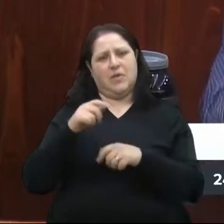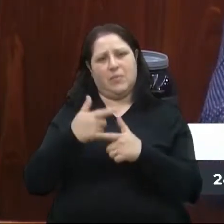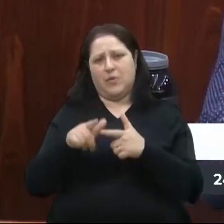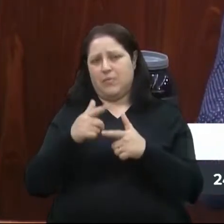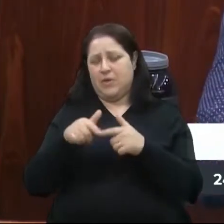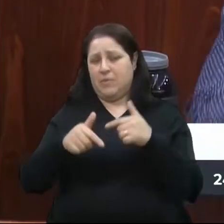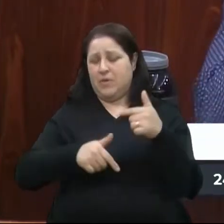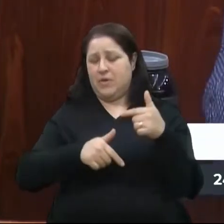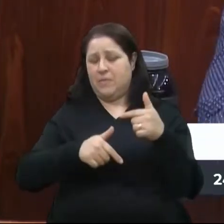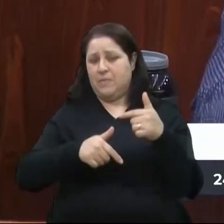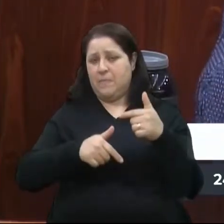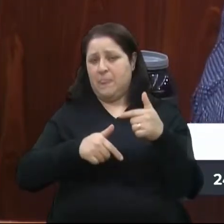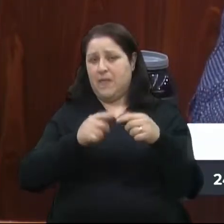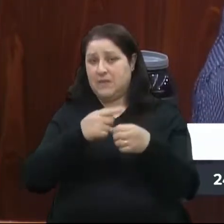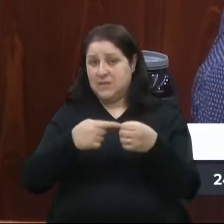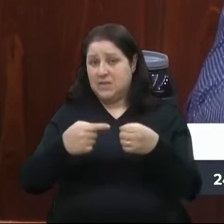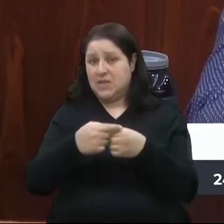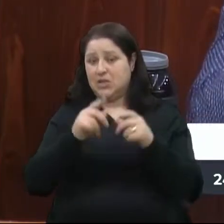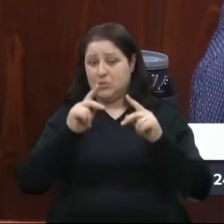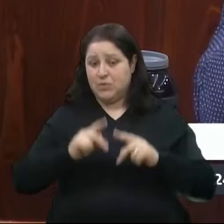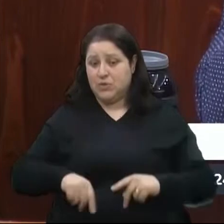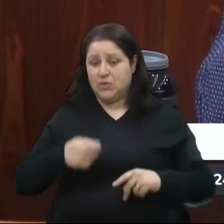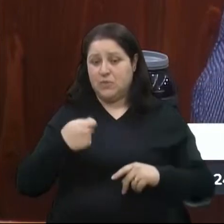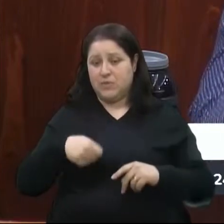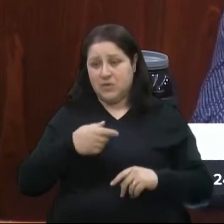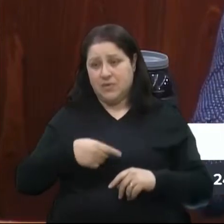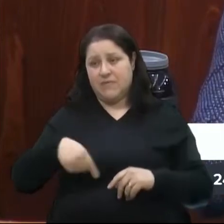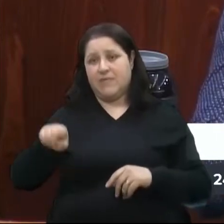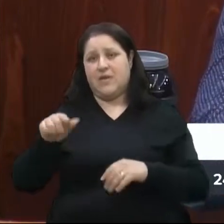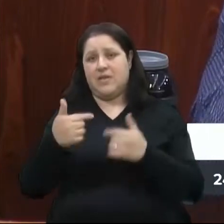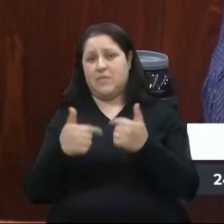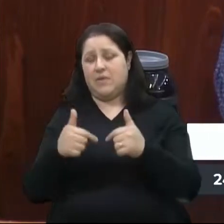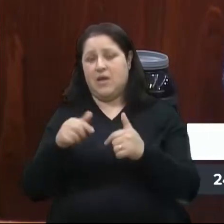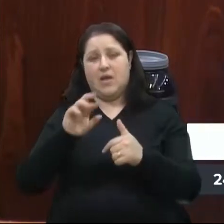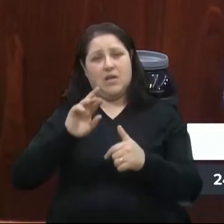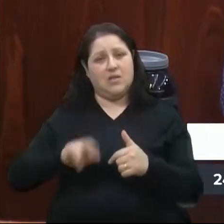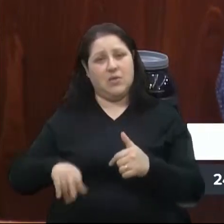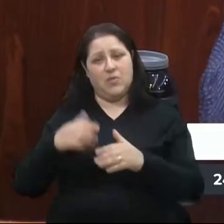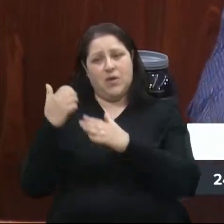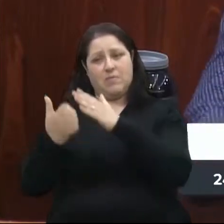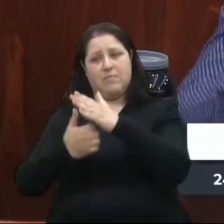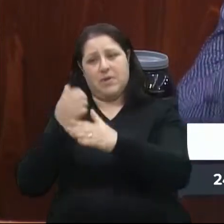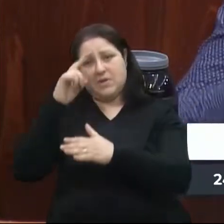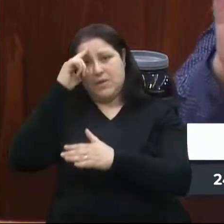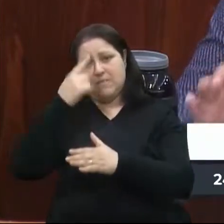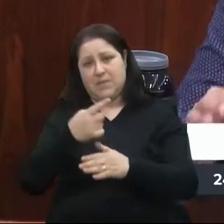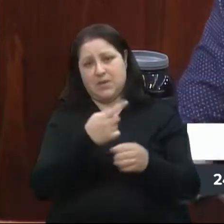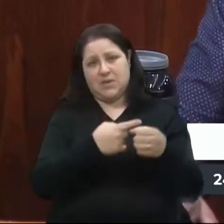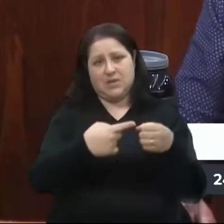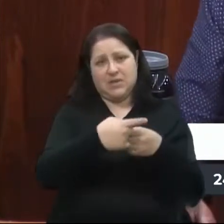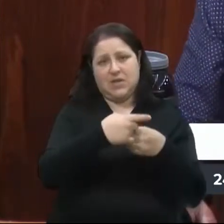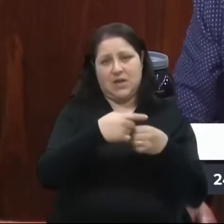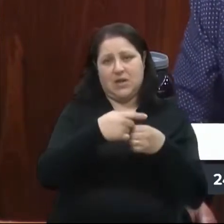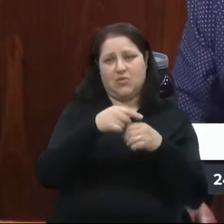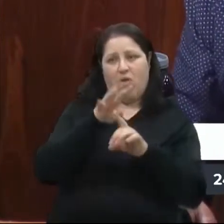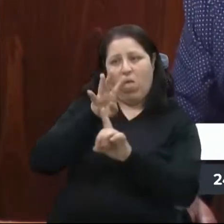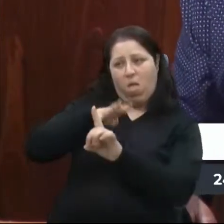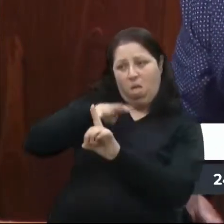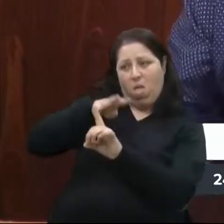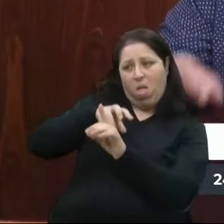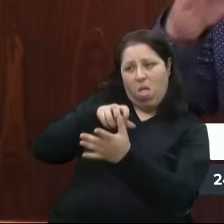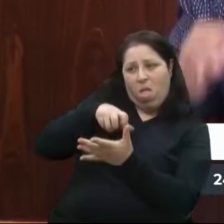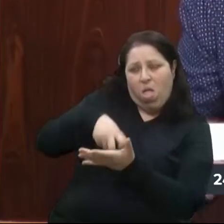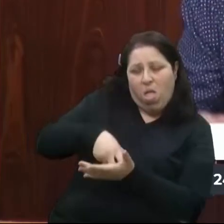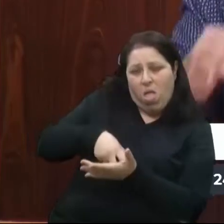uma empresa que vai colocar uma cidade de joelhos. Me preocupa, por fim, e concluo dizendo, me